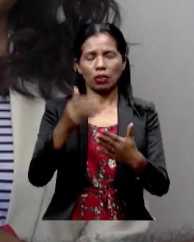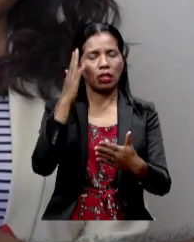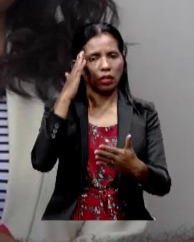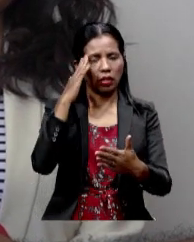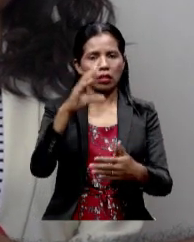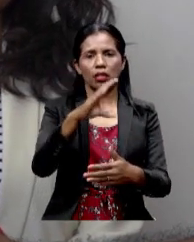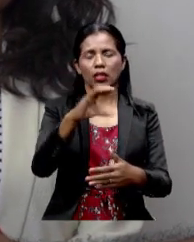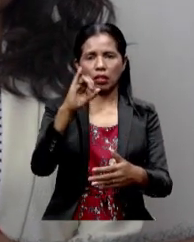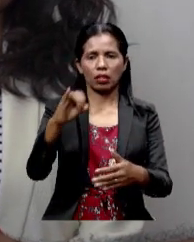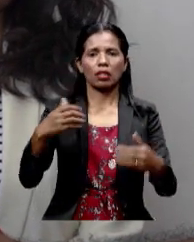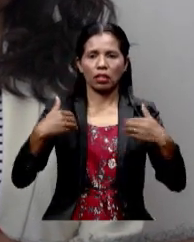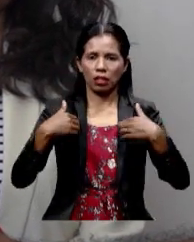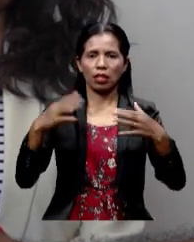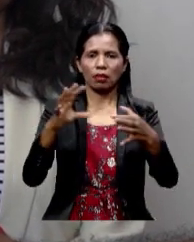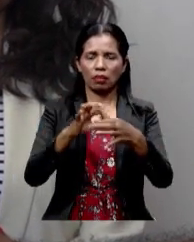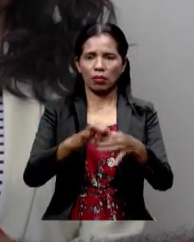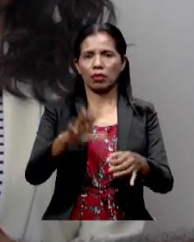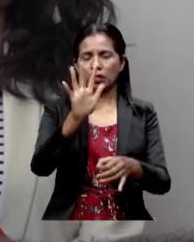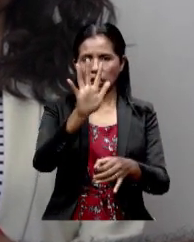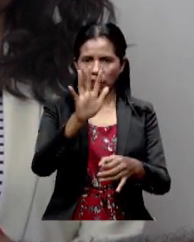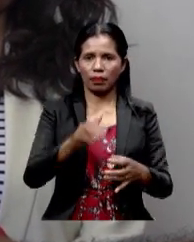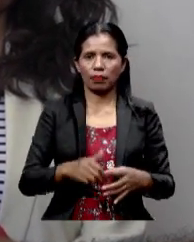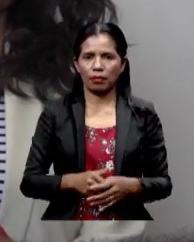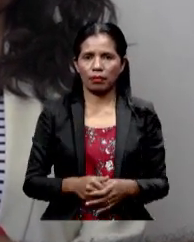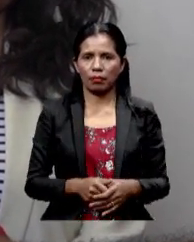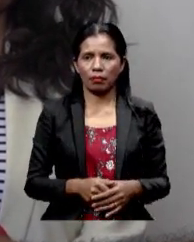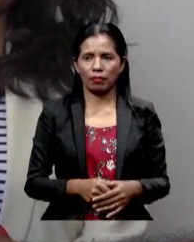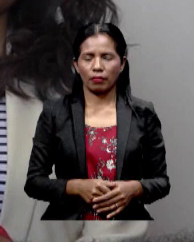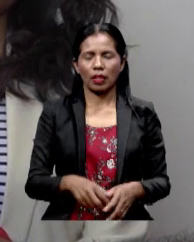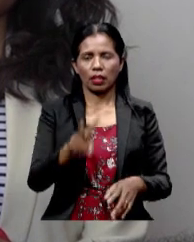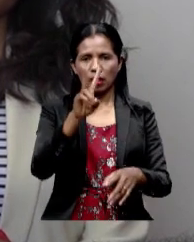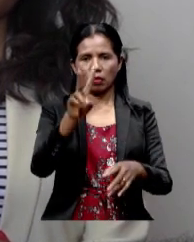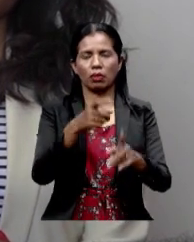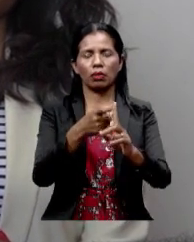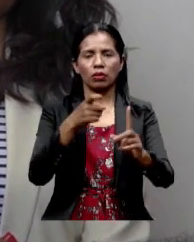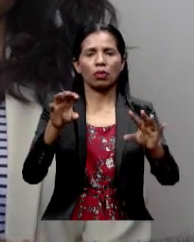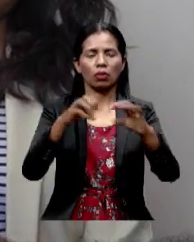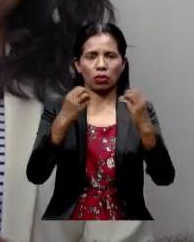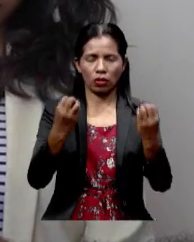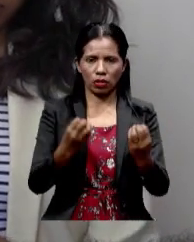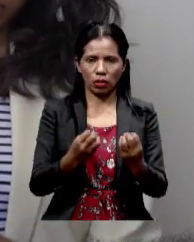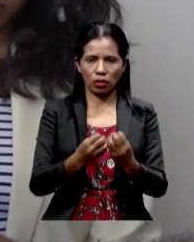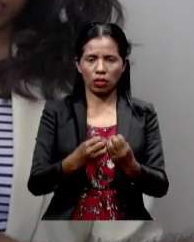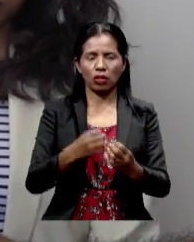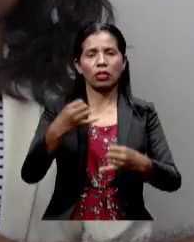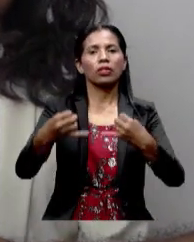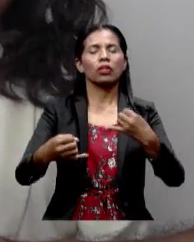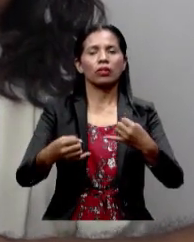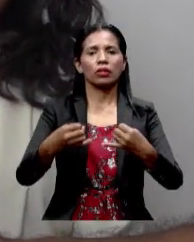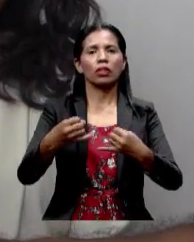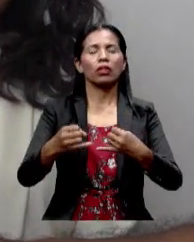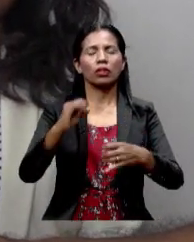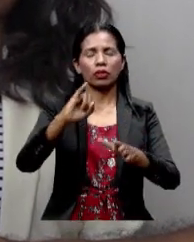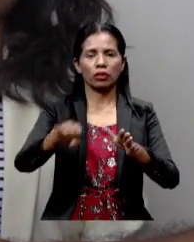Conselho de Imprensa e a membros Lima, na rua russi organização jornalistas